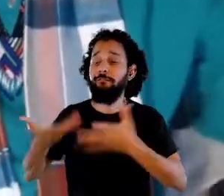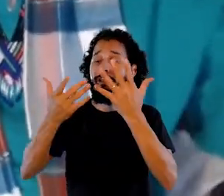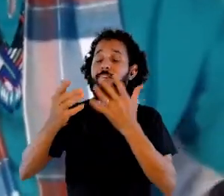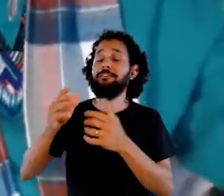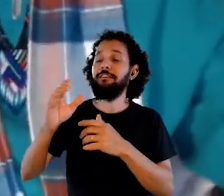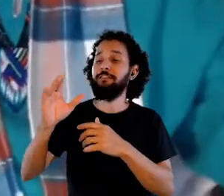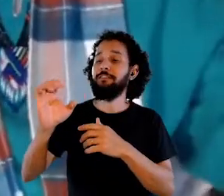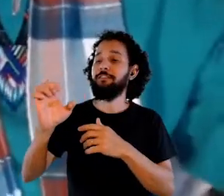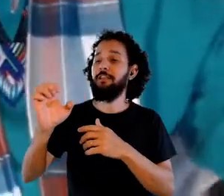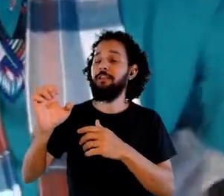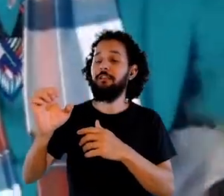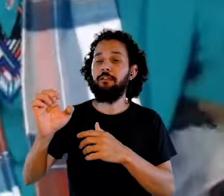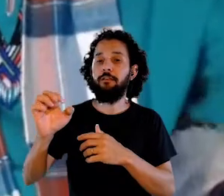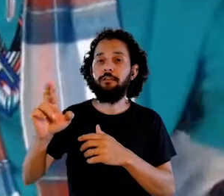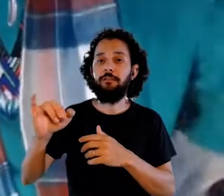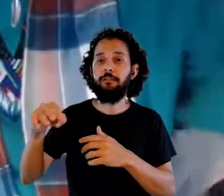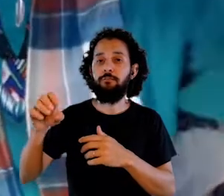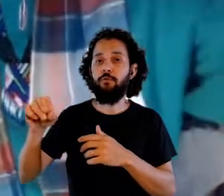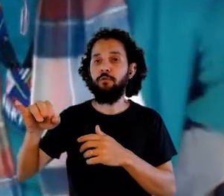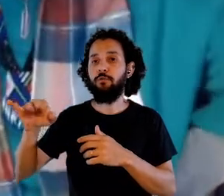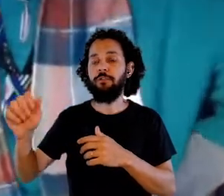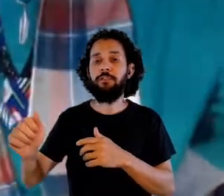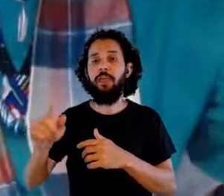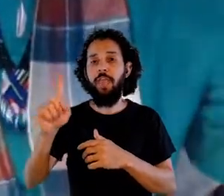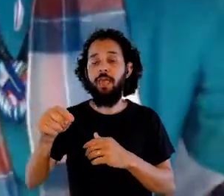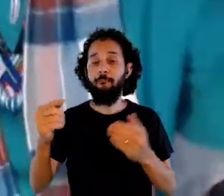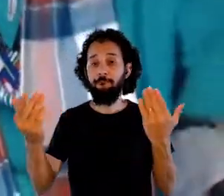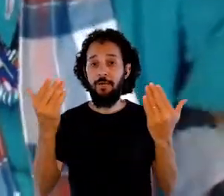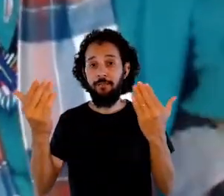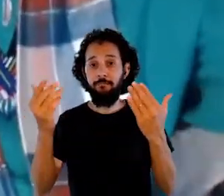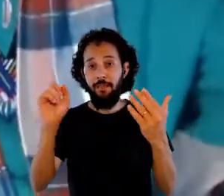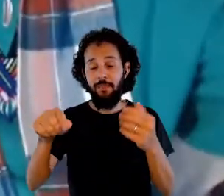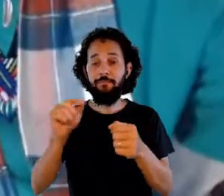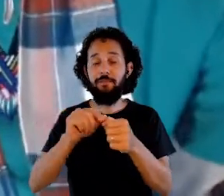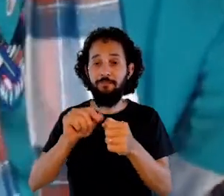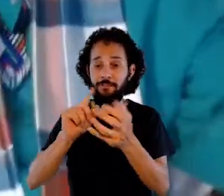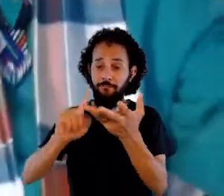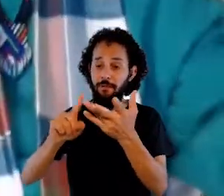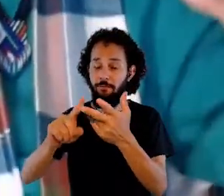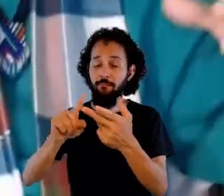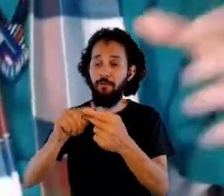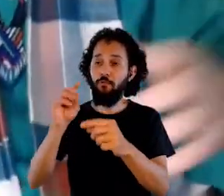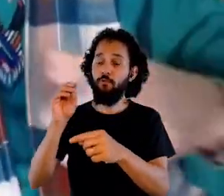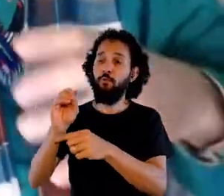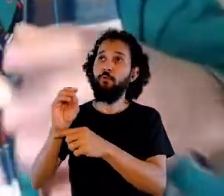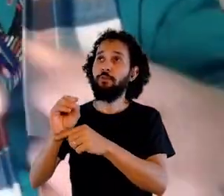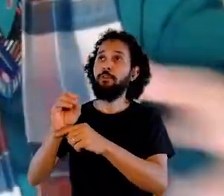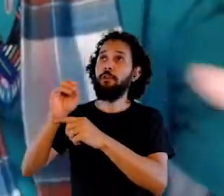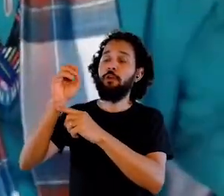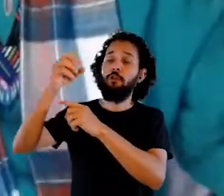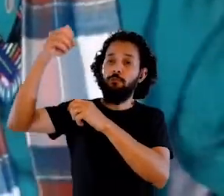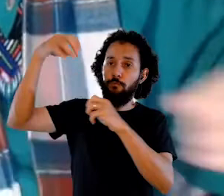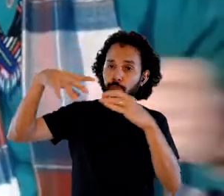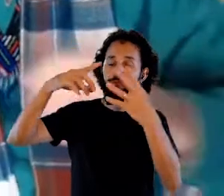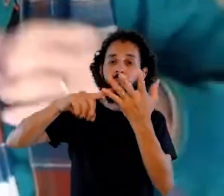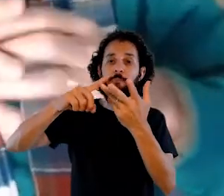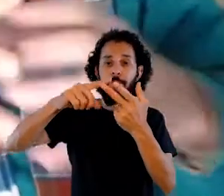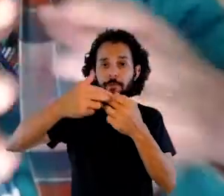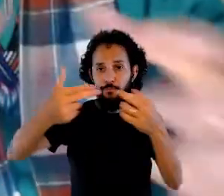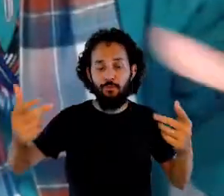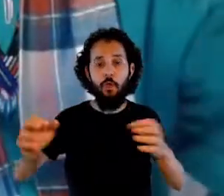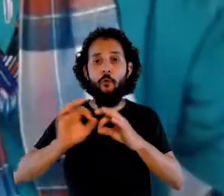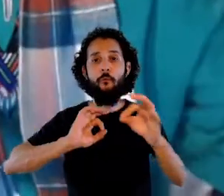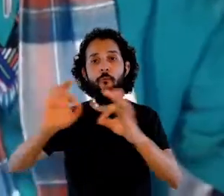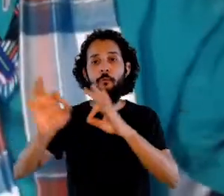Então, vamos fazer um paralelo com o teatro. Você tem que fazer um ambiente, você precisa cuidar da luz, você precisa cuidar de tudo, né? No xamanismo, você precisa cuidar da fogueira, precisa cuidar